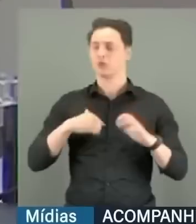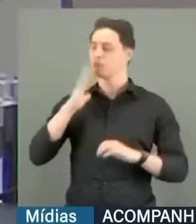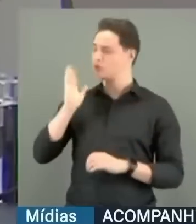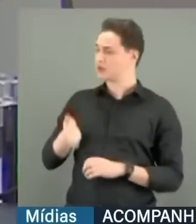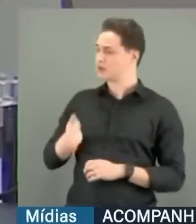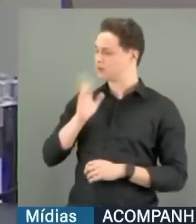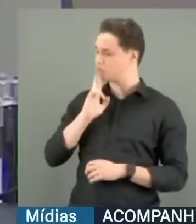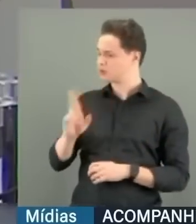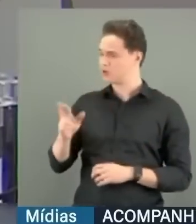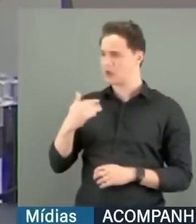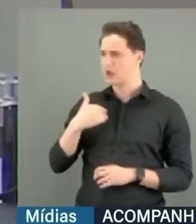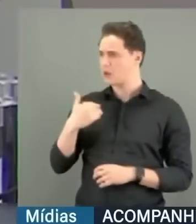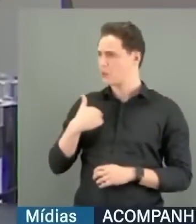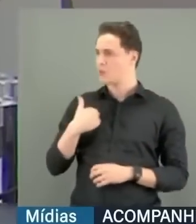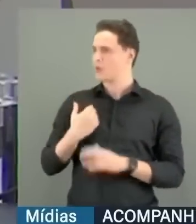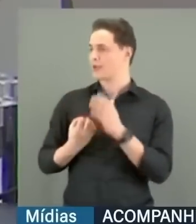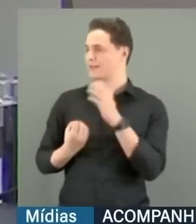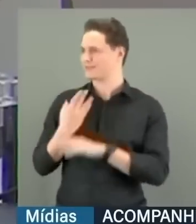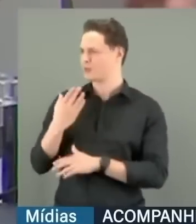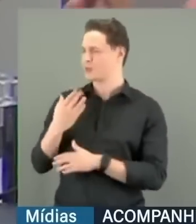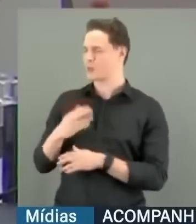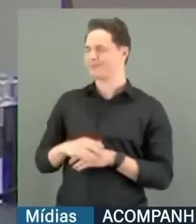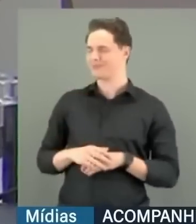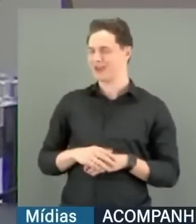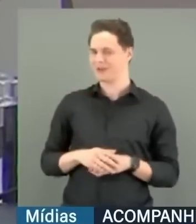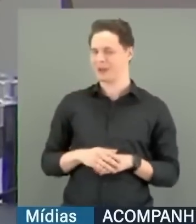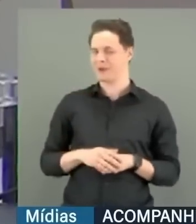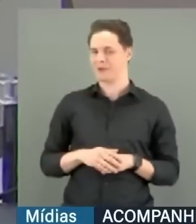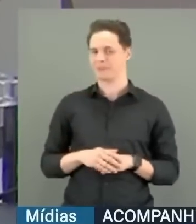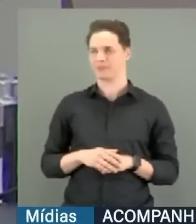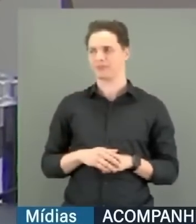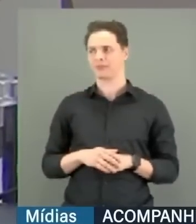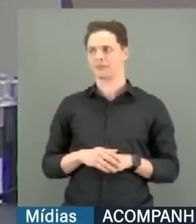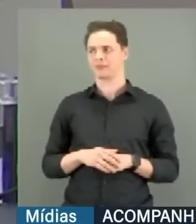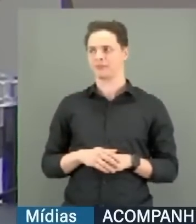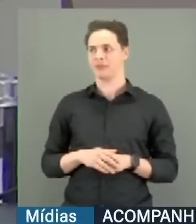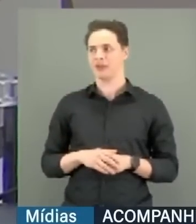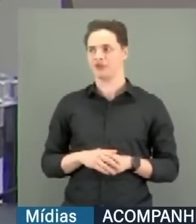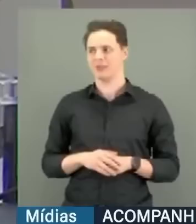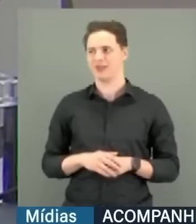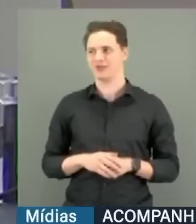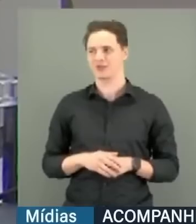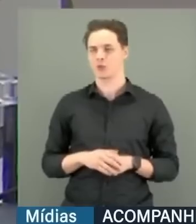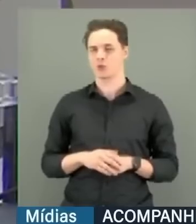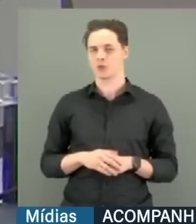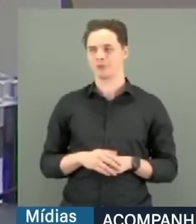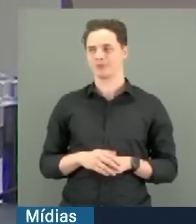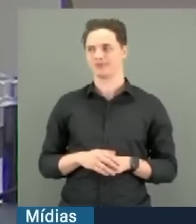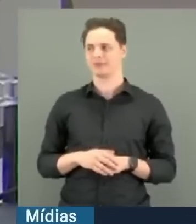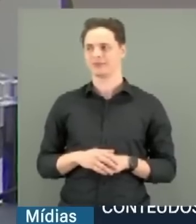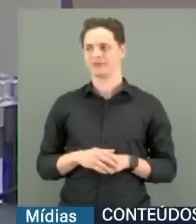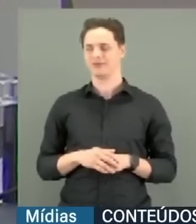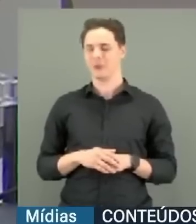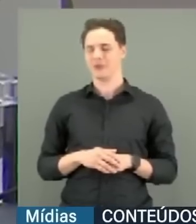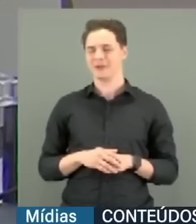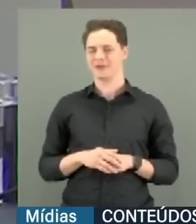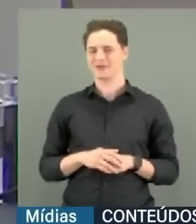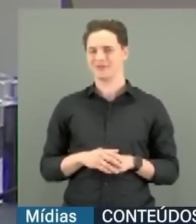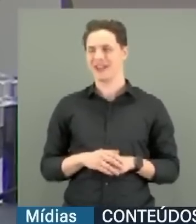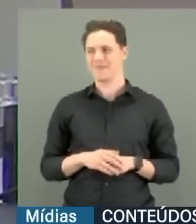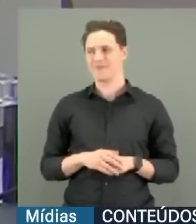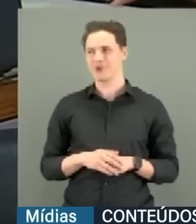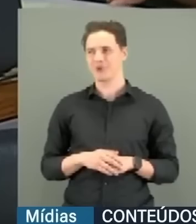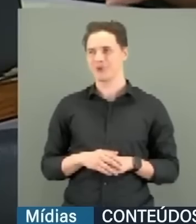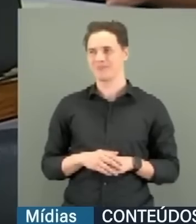isso. Não fui eu que criei essa interpretação do 142. Não fui eu, ouvi. Não, perfeito. O senhor